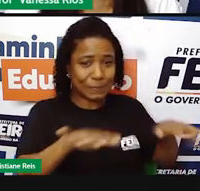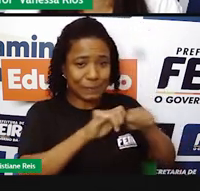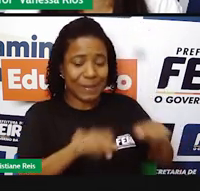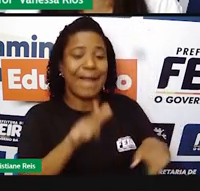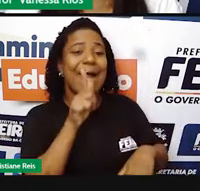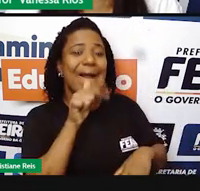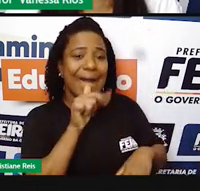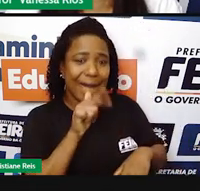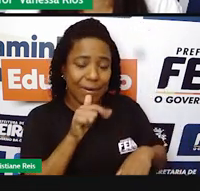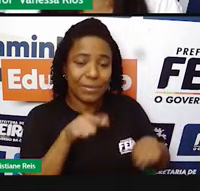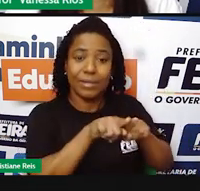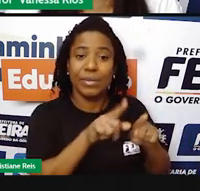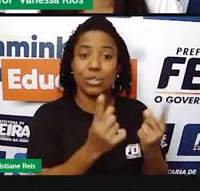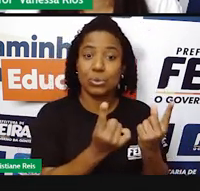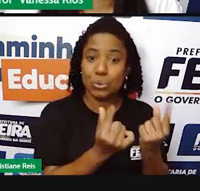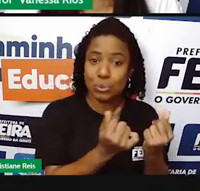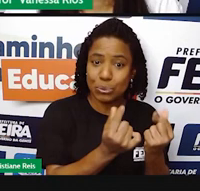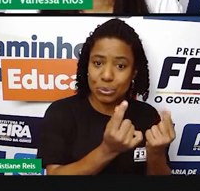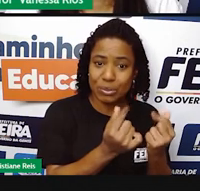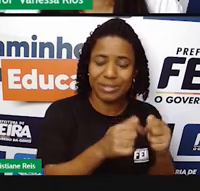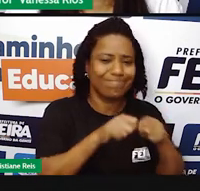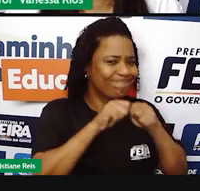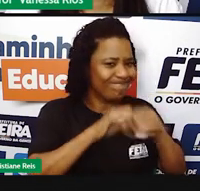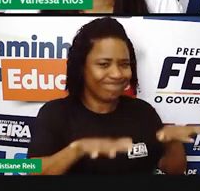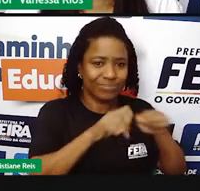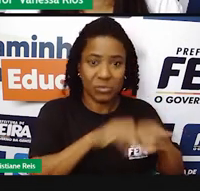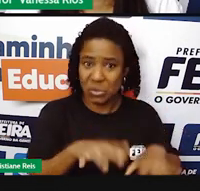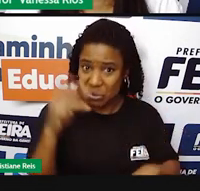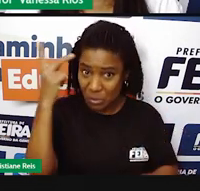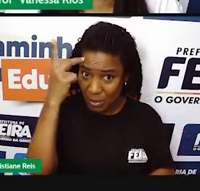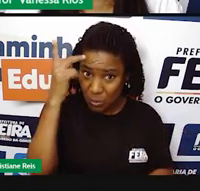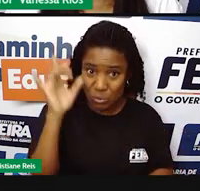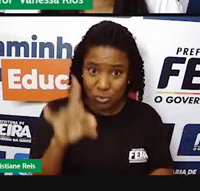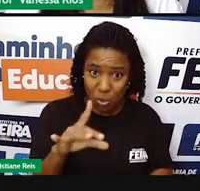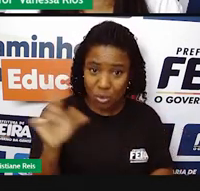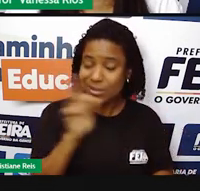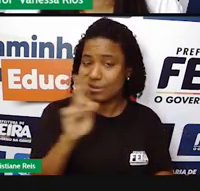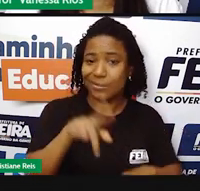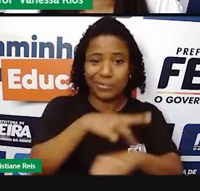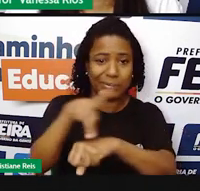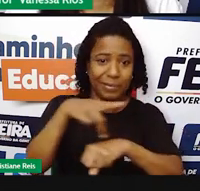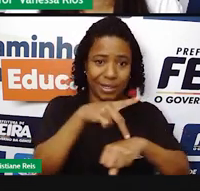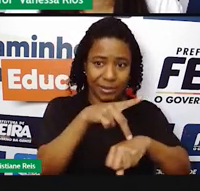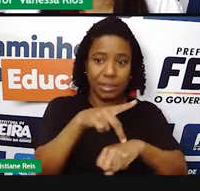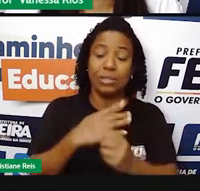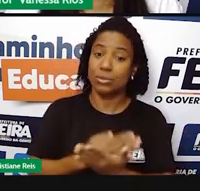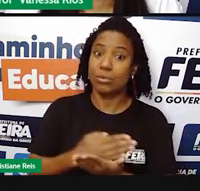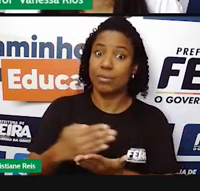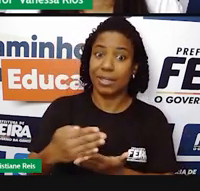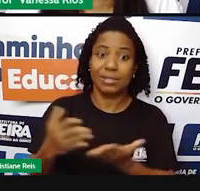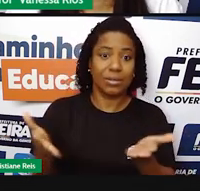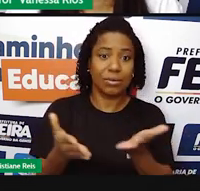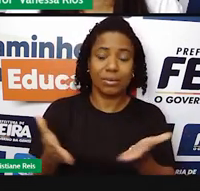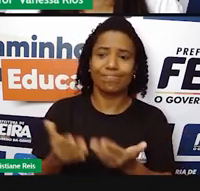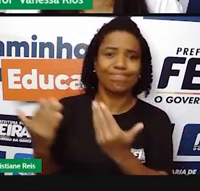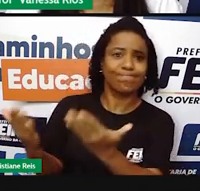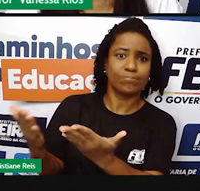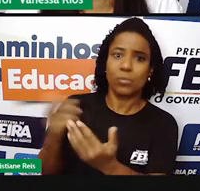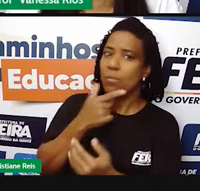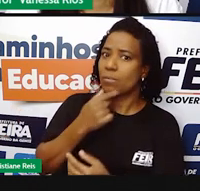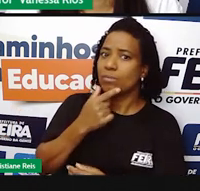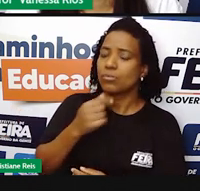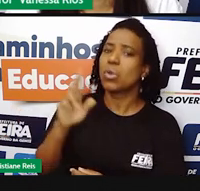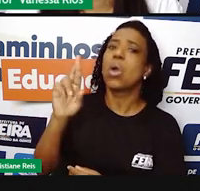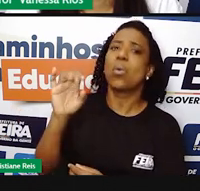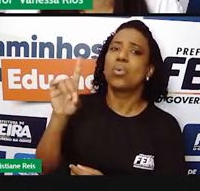que não é só em São Paulo, não. É um desperdício que se repete pelo país. A gente conversa de novo com o Rodrigo, porque o prejuízo no Brasil é quase do tamanho do